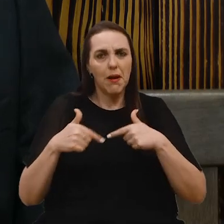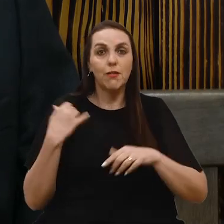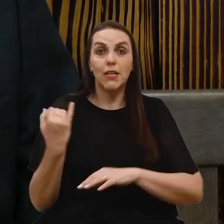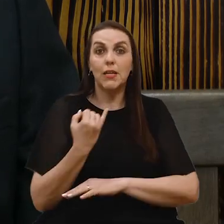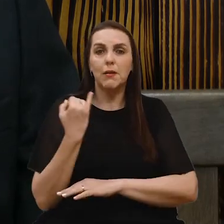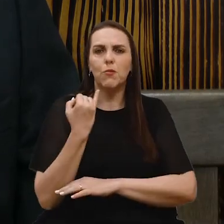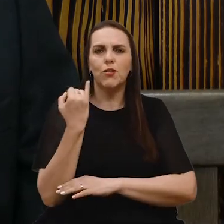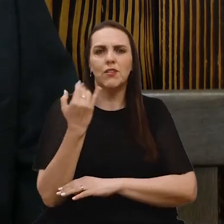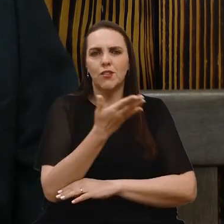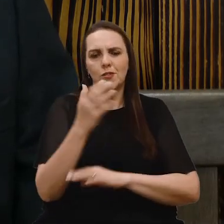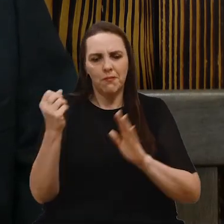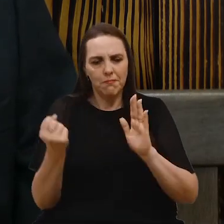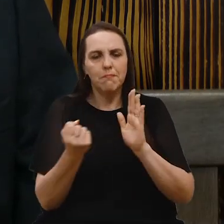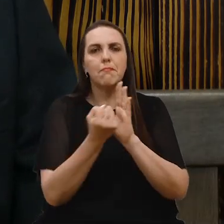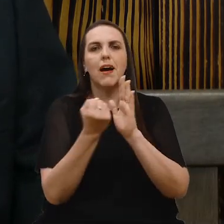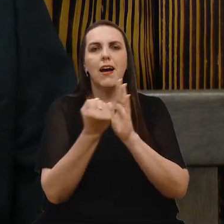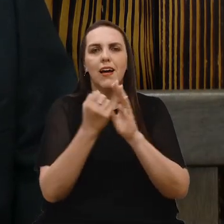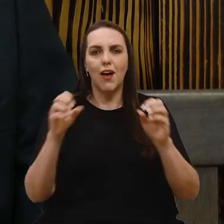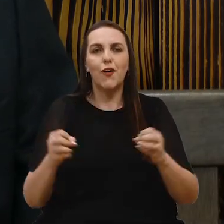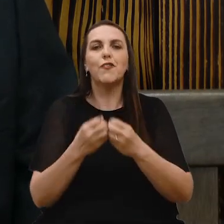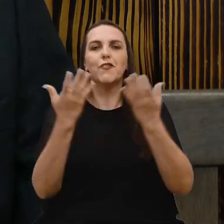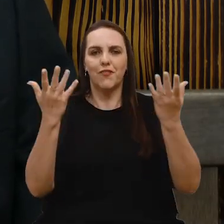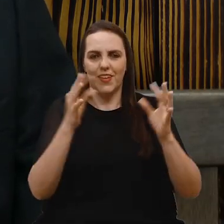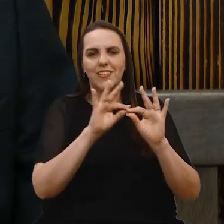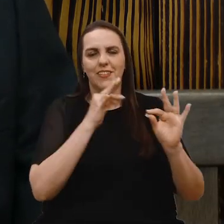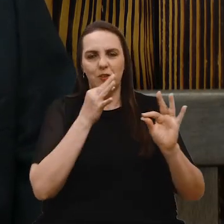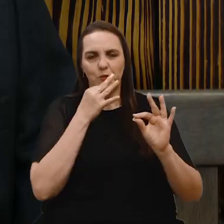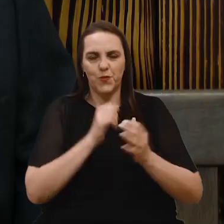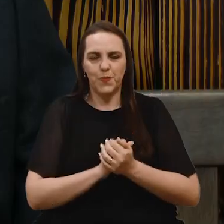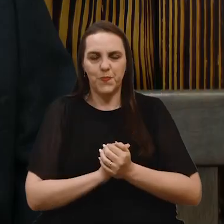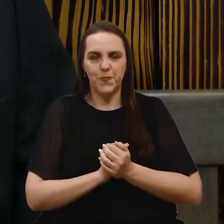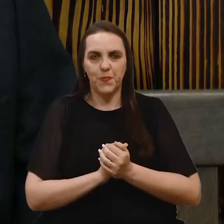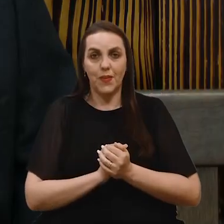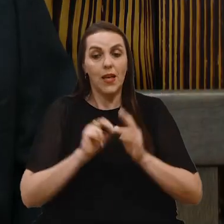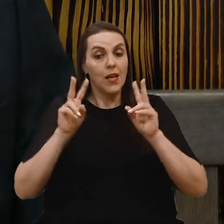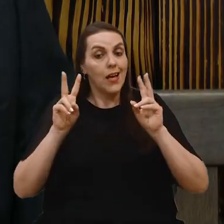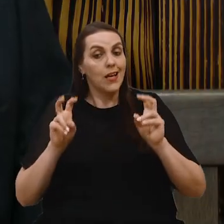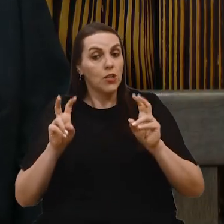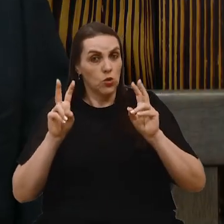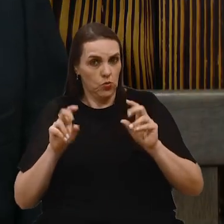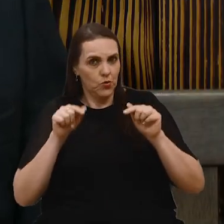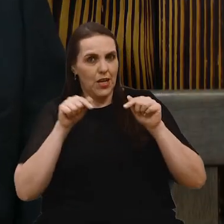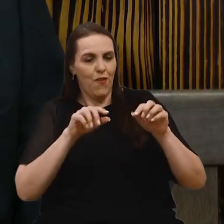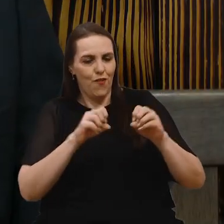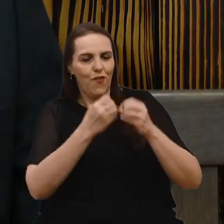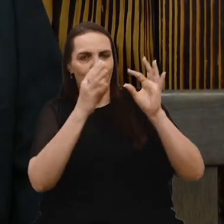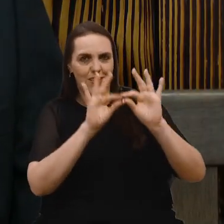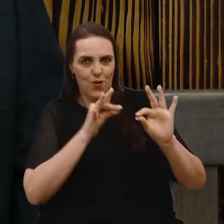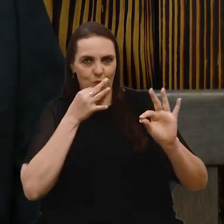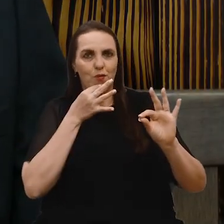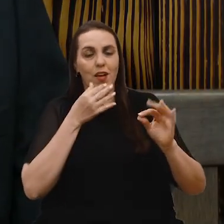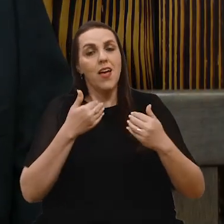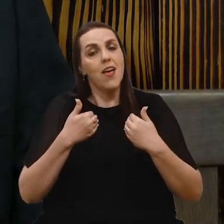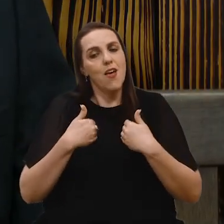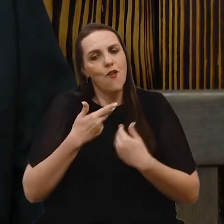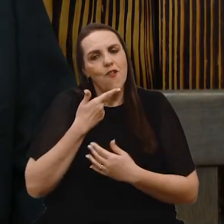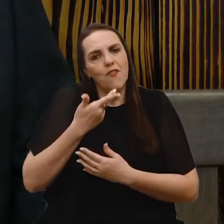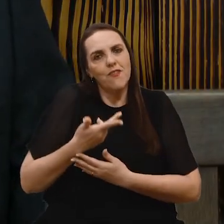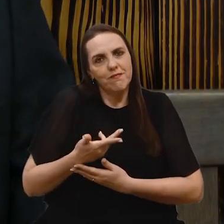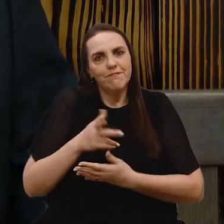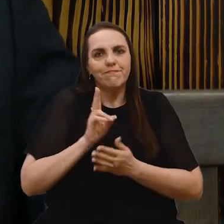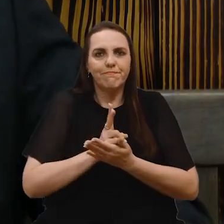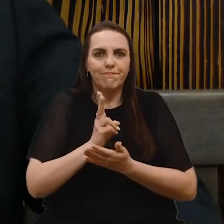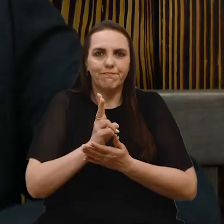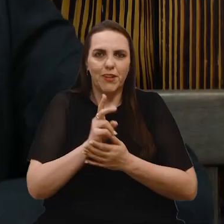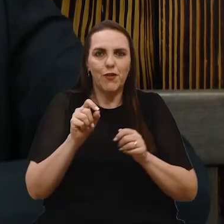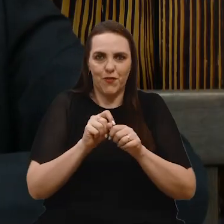muito importante que marca a nossa Festa da Uva. Sobre a festa, bom, como eu falei, a gente